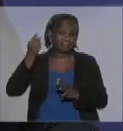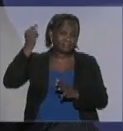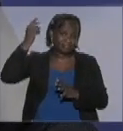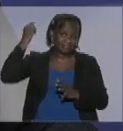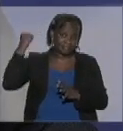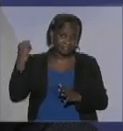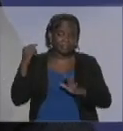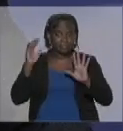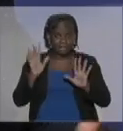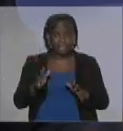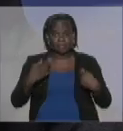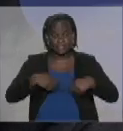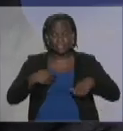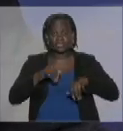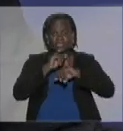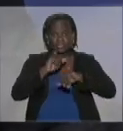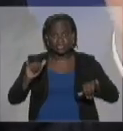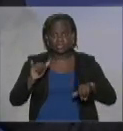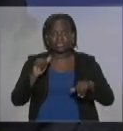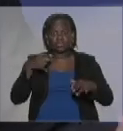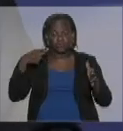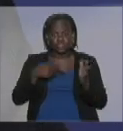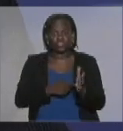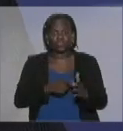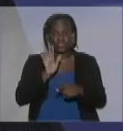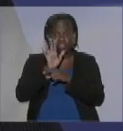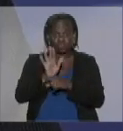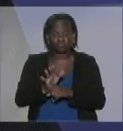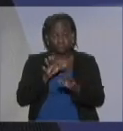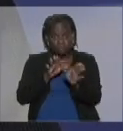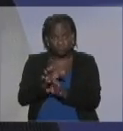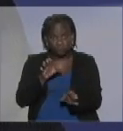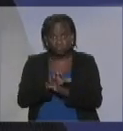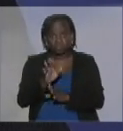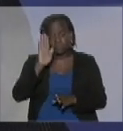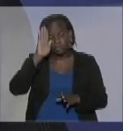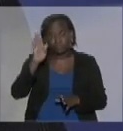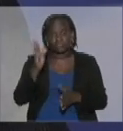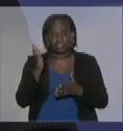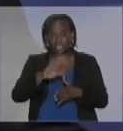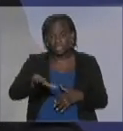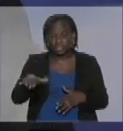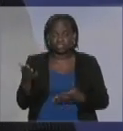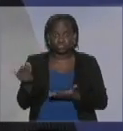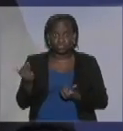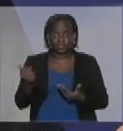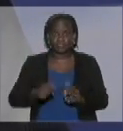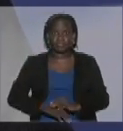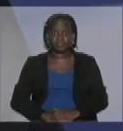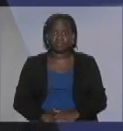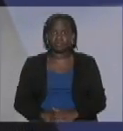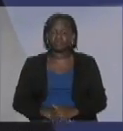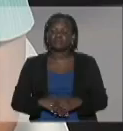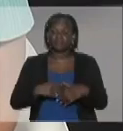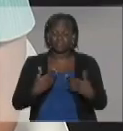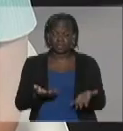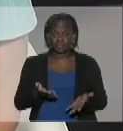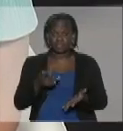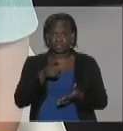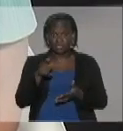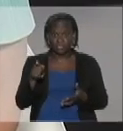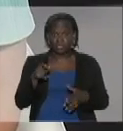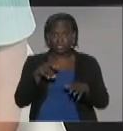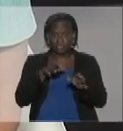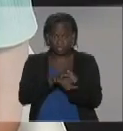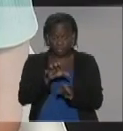lá de trás. Mas a gente tem que realmente ter esse objetivo de orientar, principalmente, as crianças e os jovens. E nesse sentido